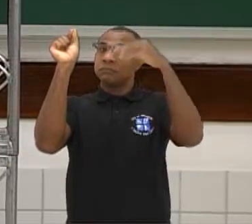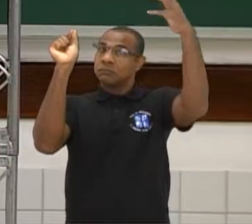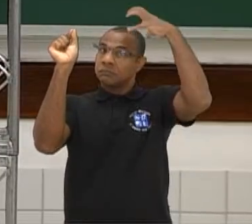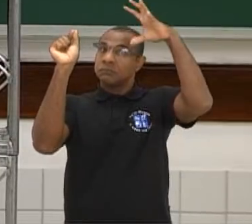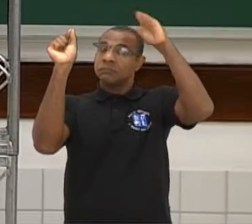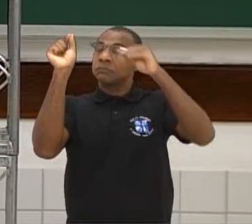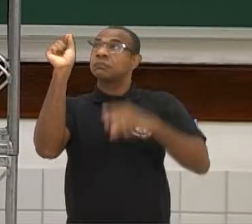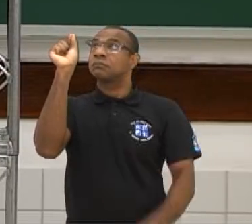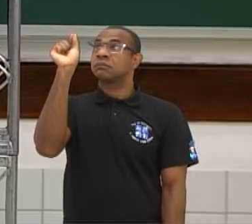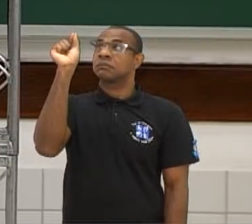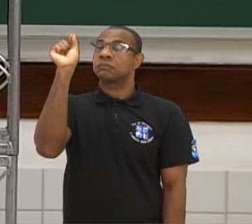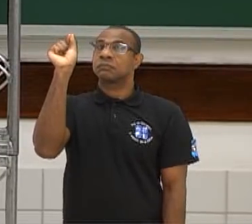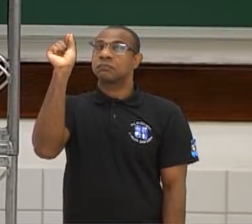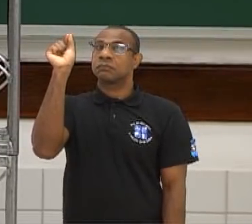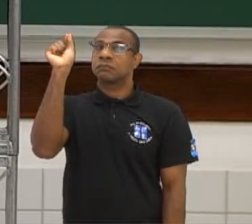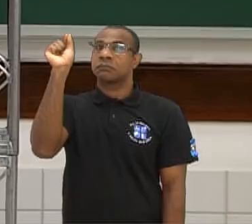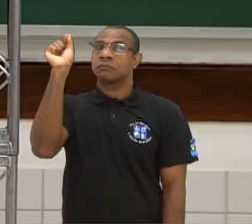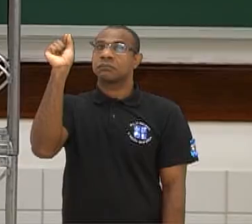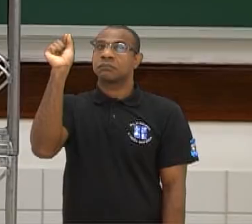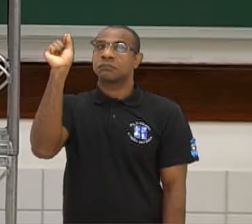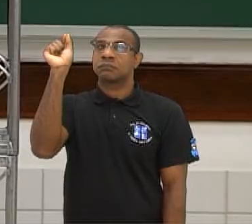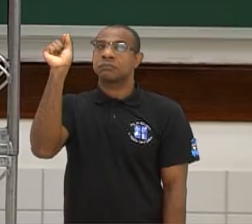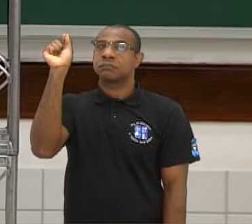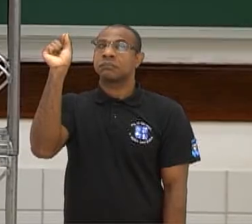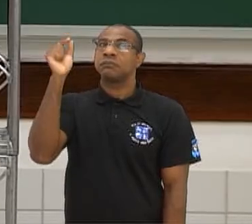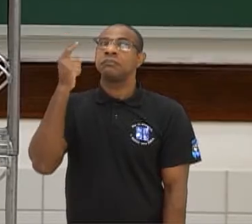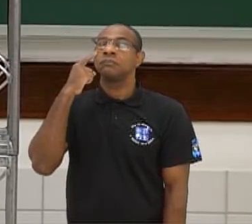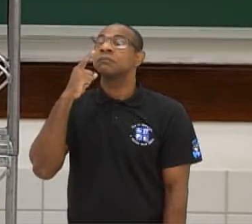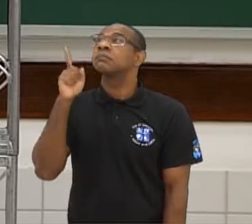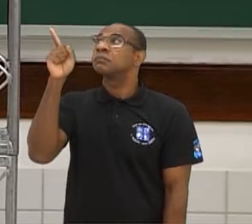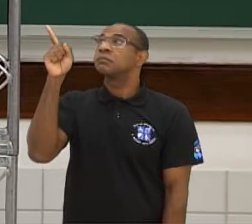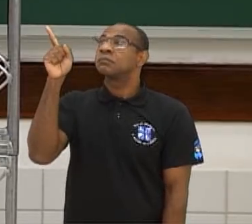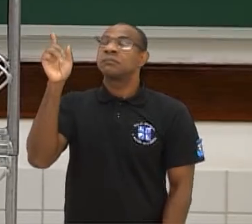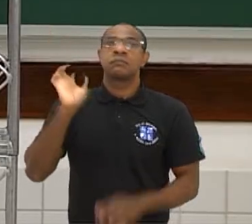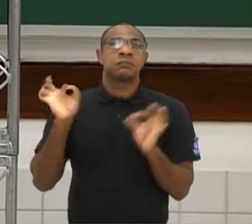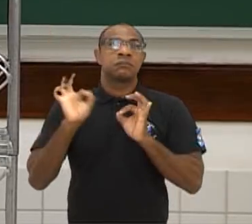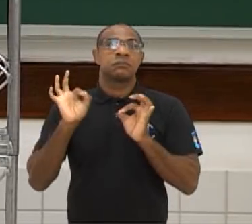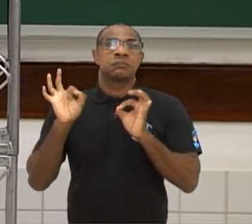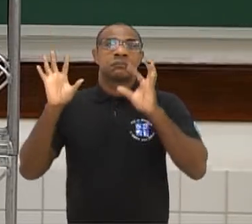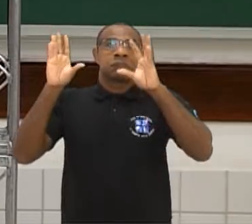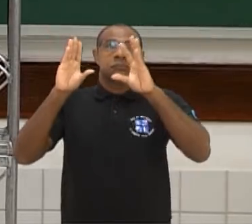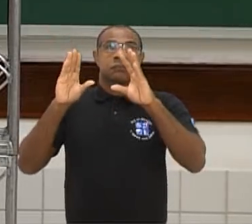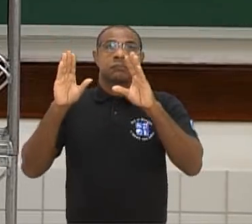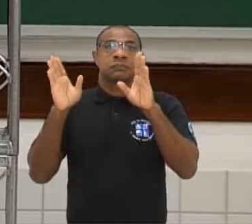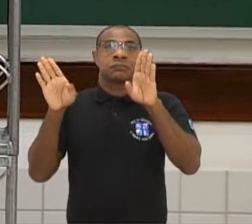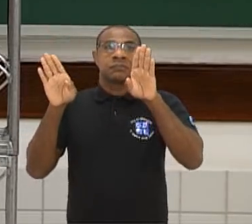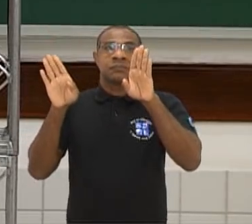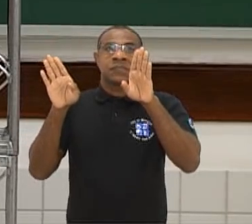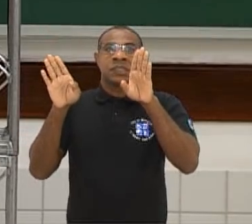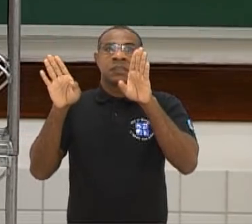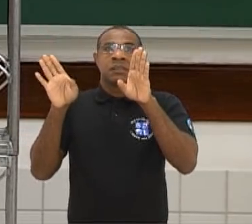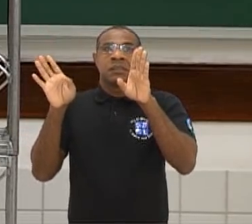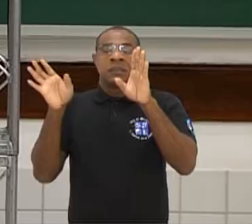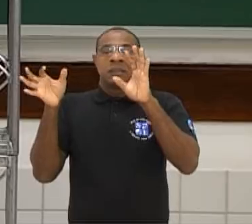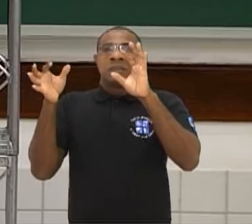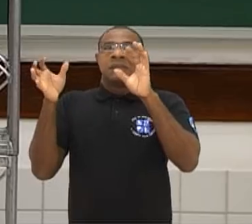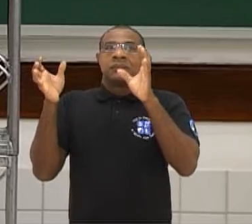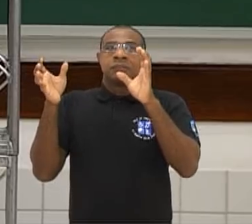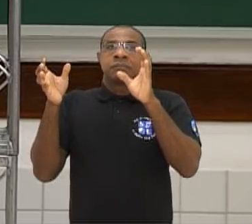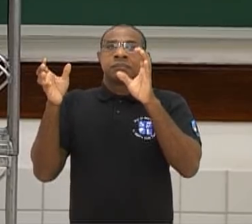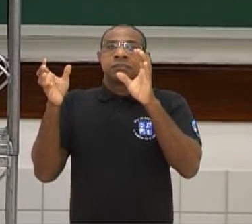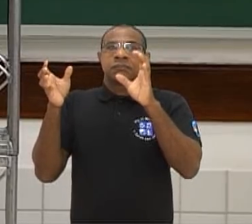quê? Porque não fecha o circuito. Olha só, o circuito ele não fecha. Agora, se você liga o chuveiro no